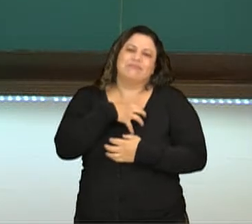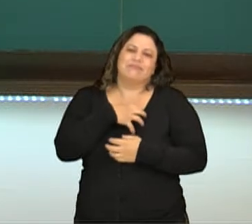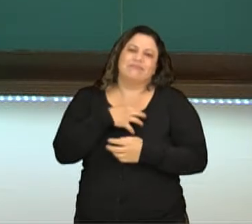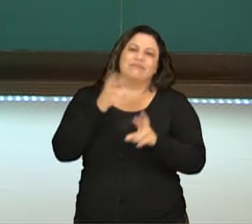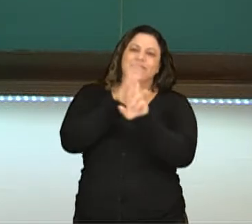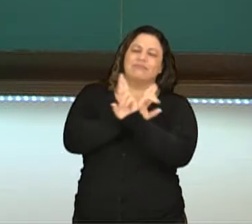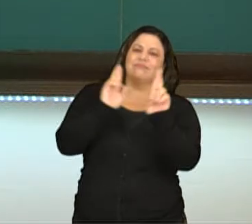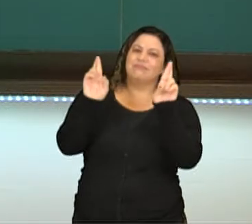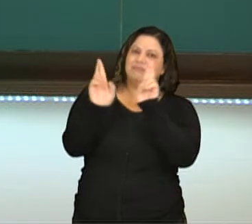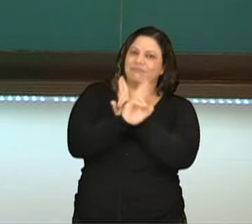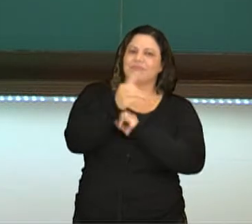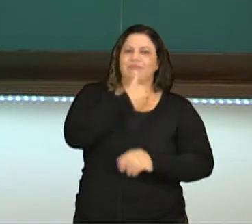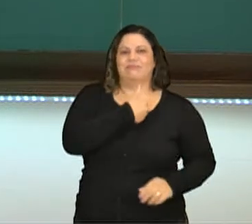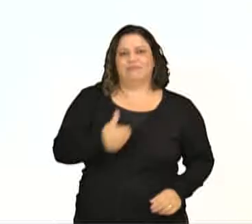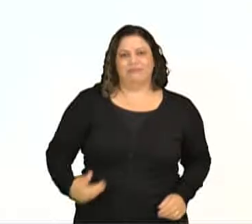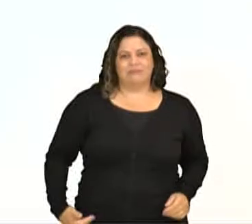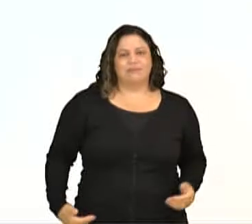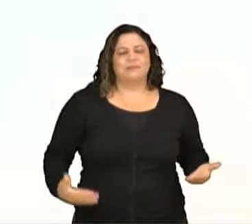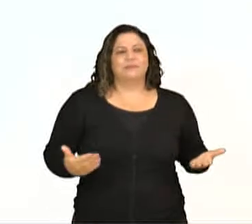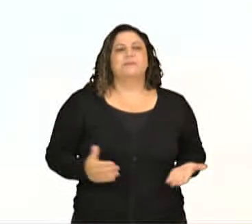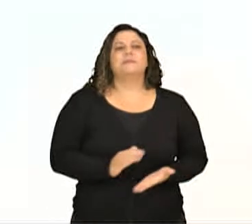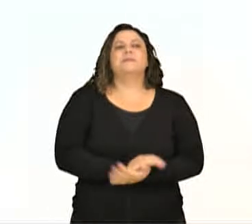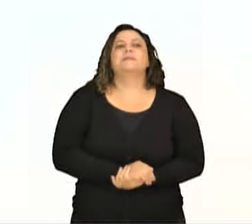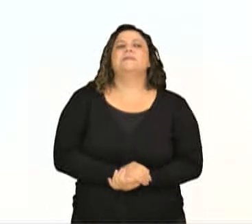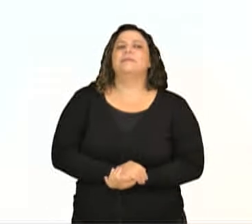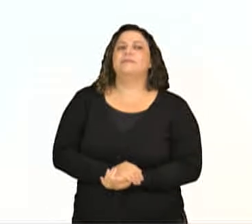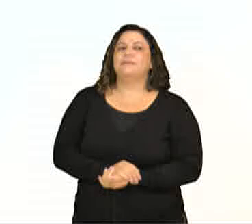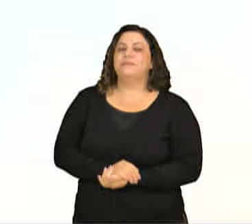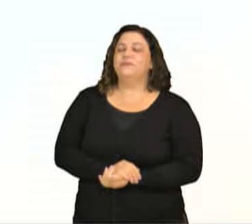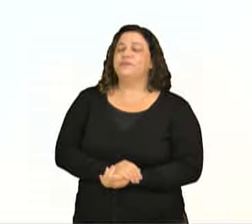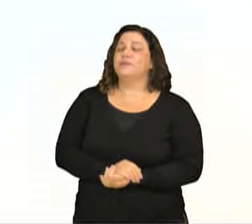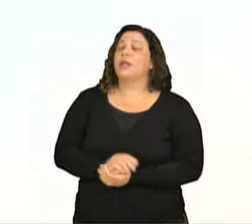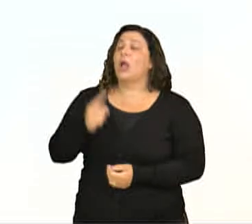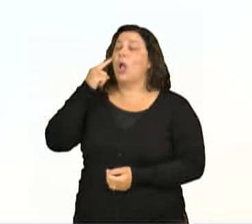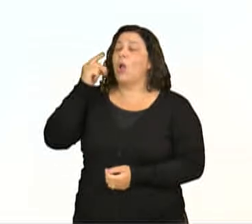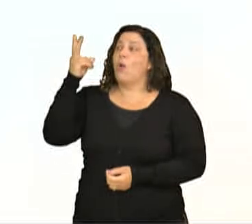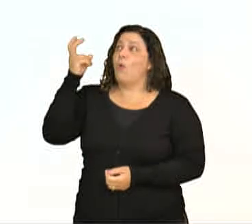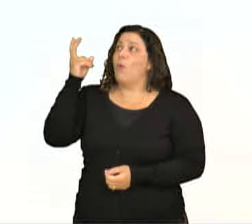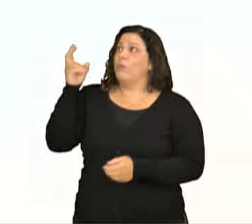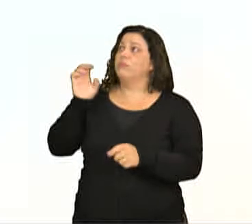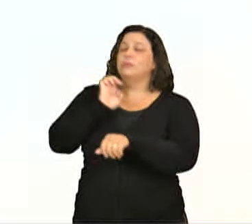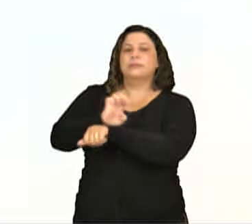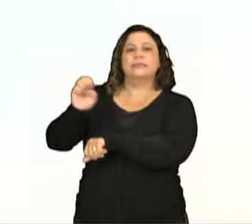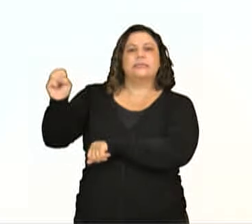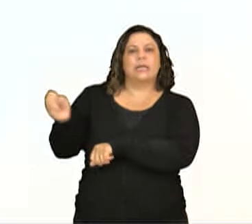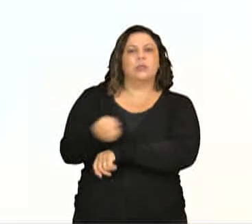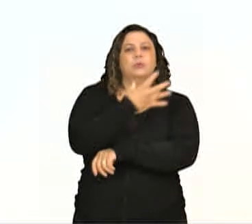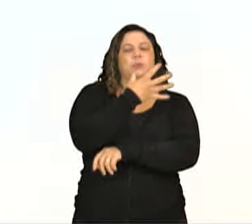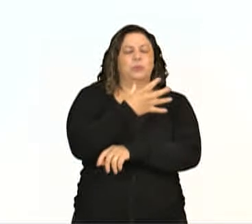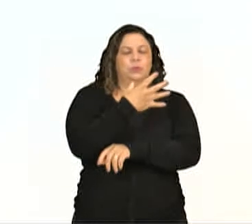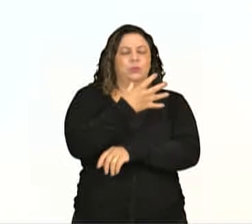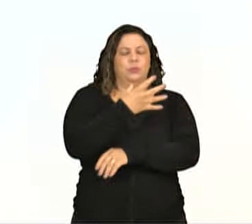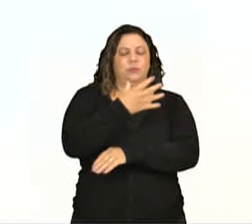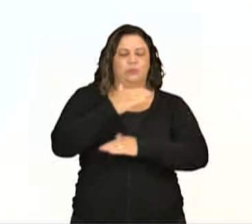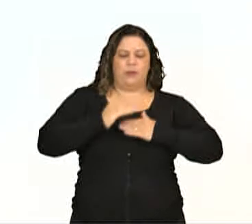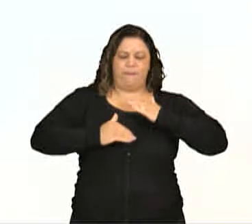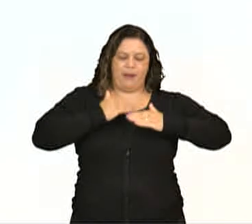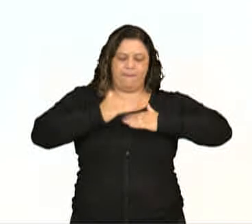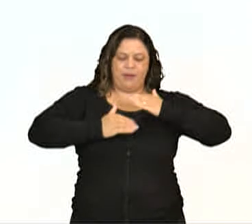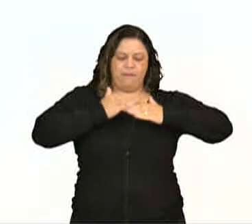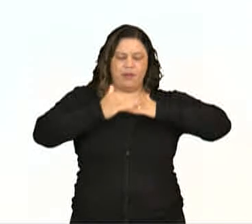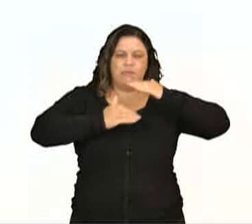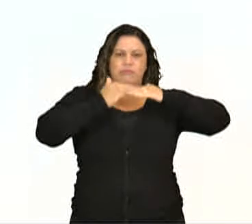relação ao governo. Este governo do Estado Novo também é marcado pelo nacional